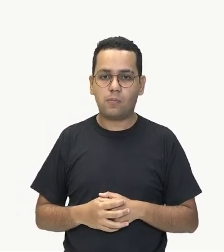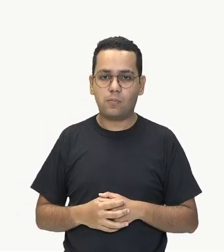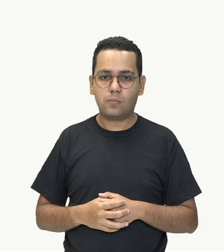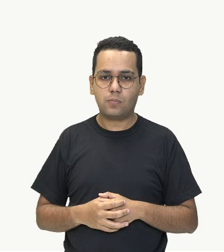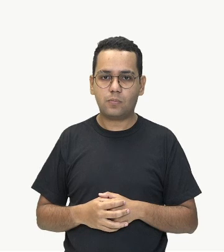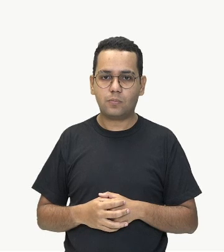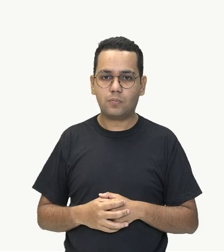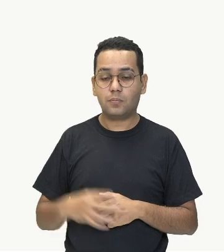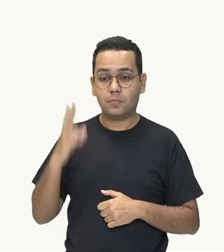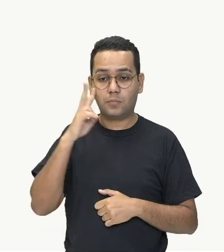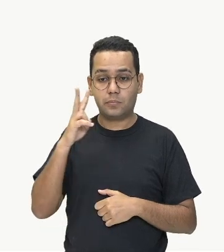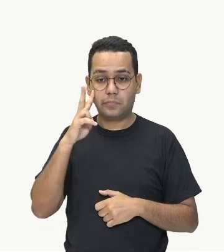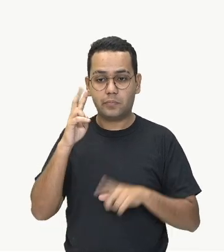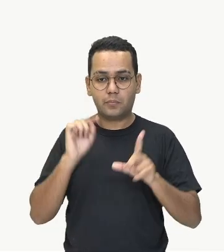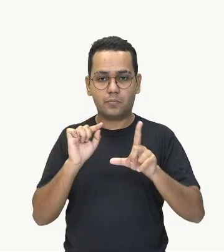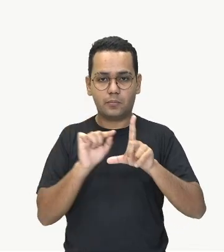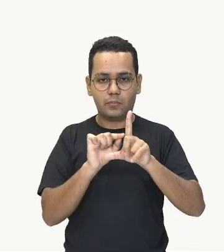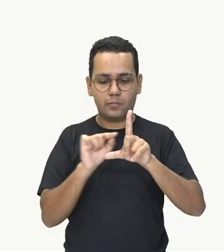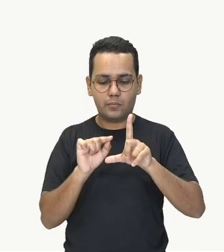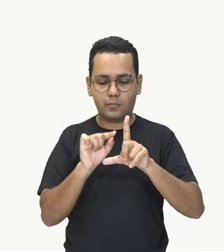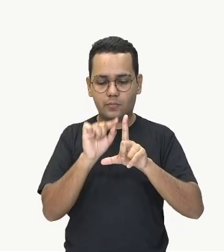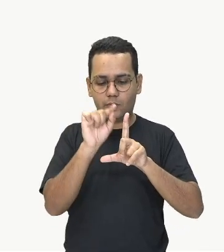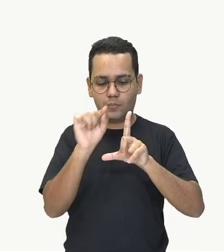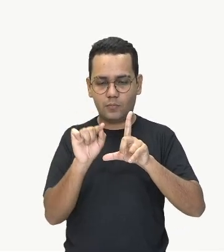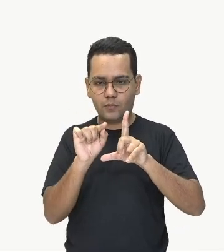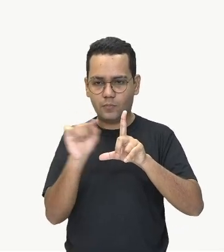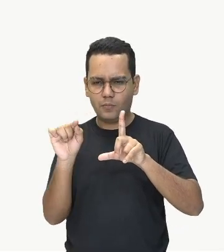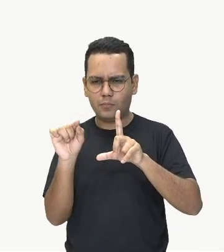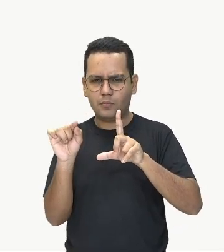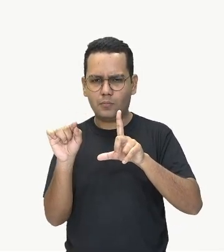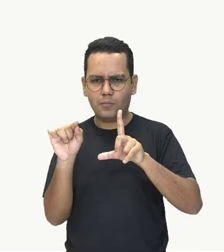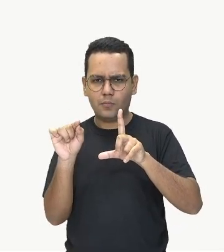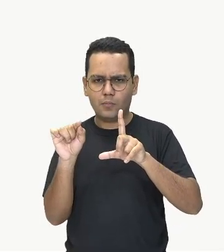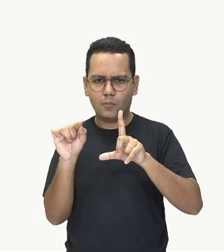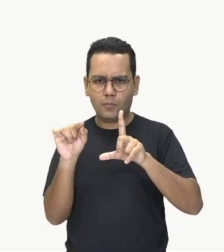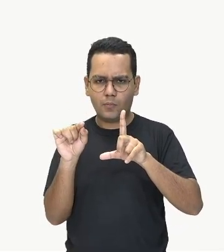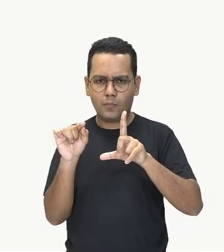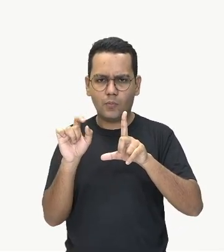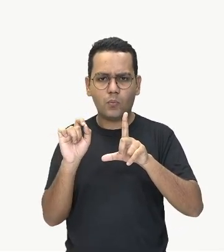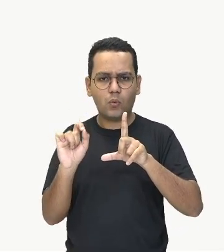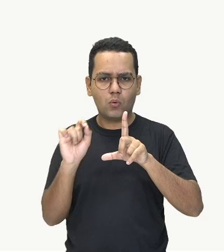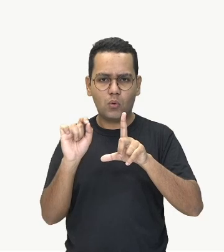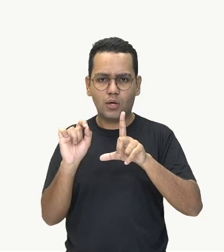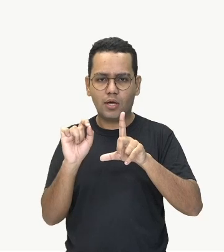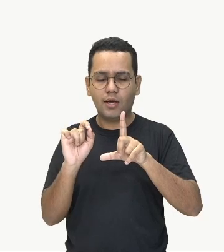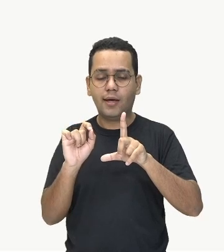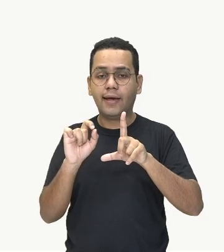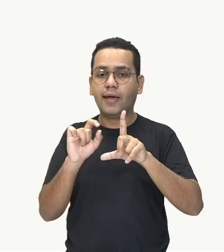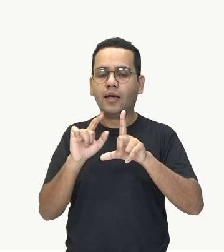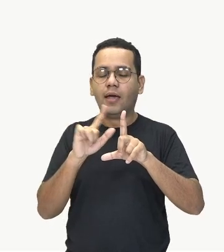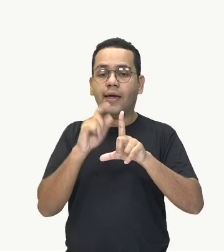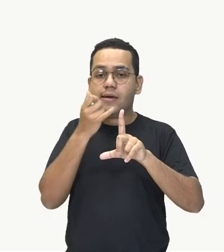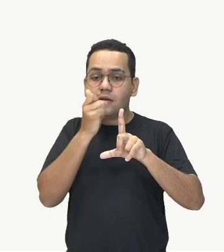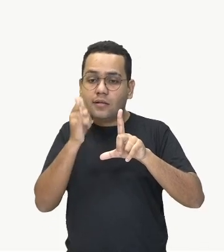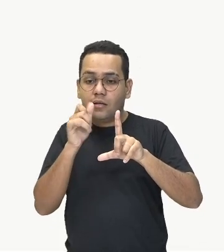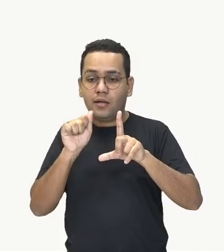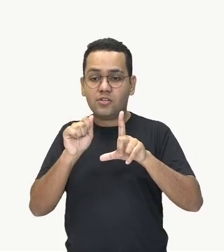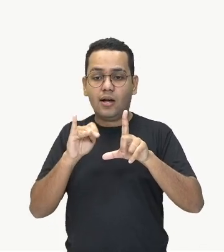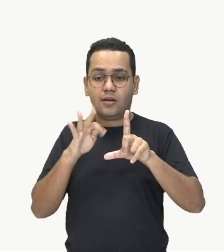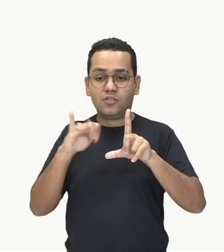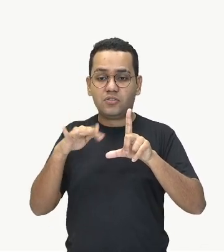adicionado aqui um trecho adicionado que vai mostrar aqui a energia de ativação que é o tamanho da